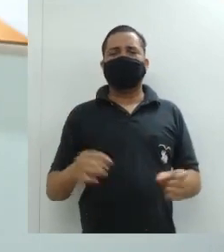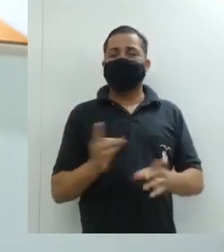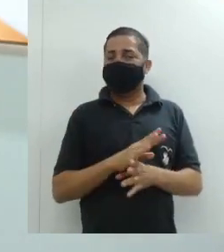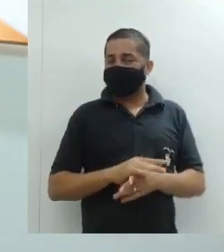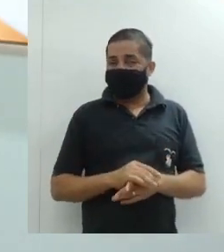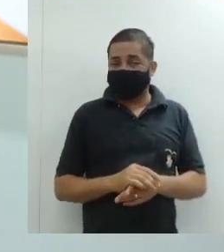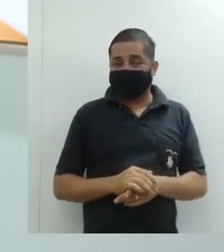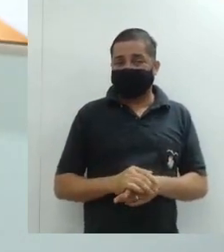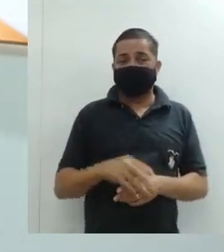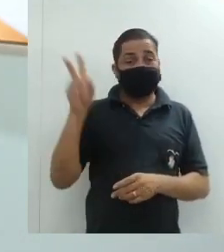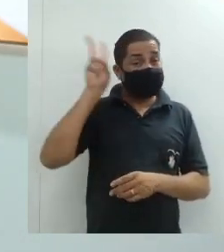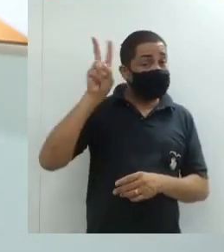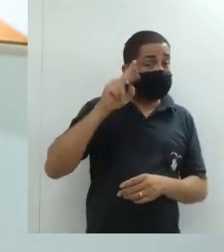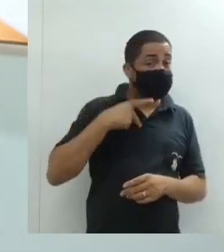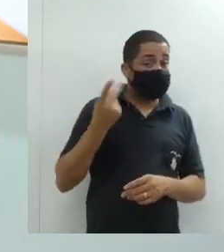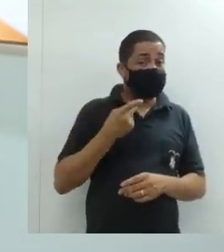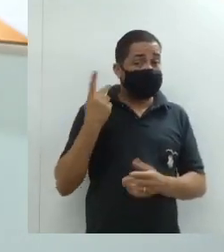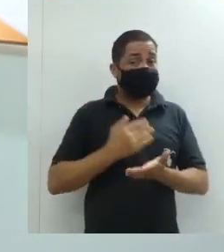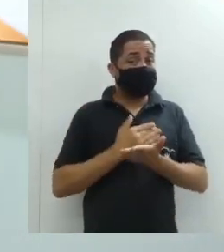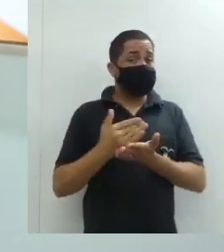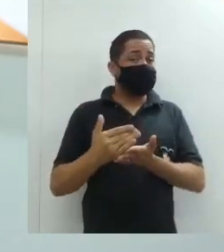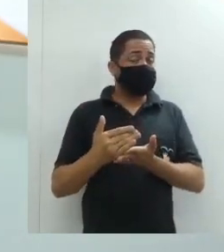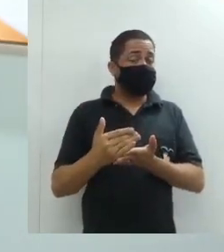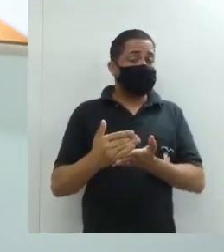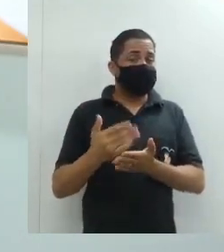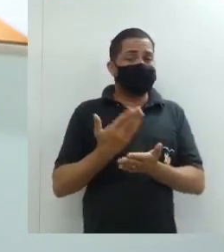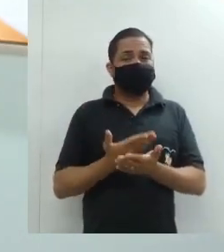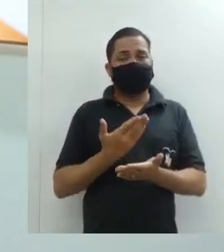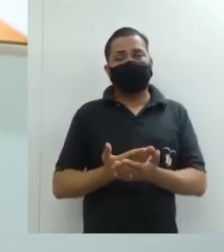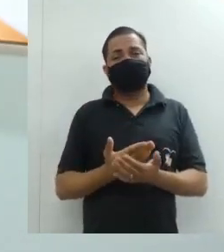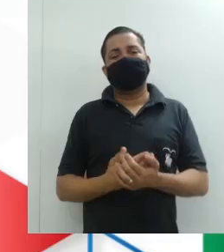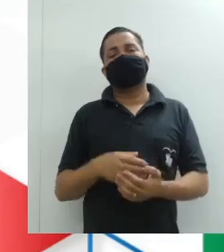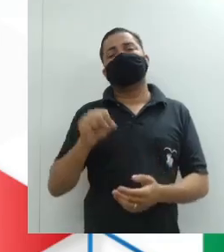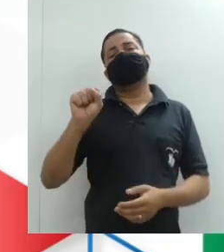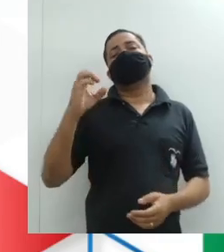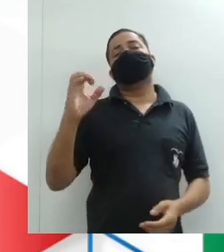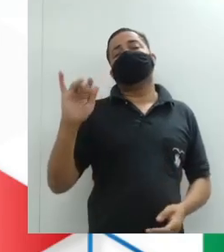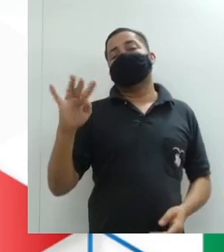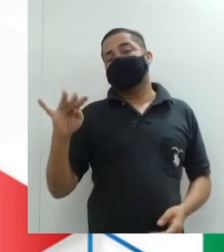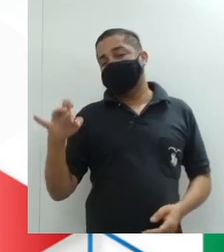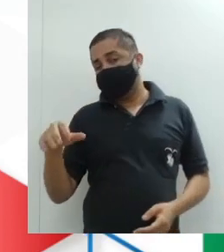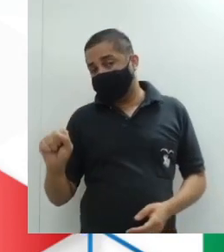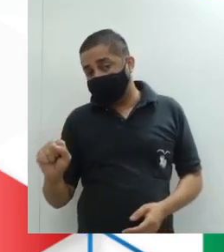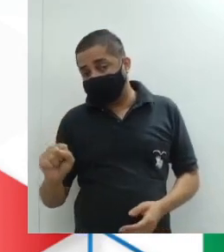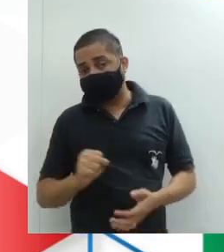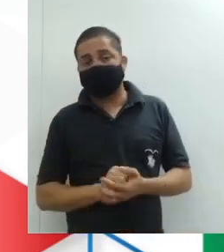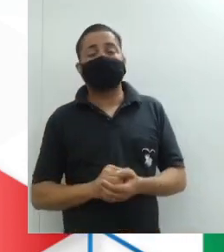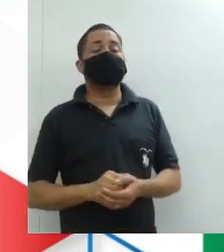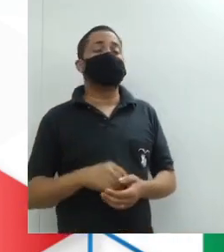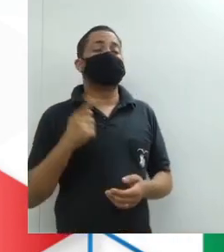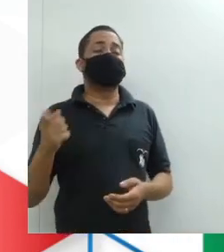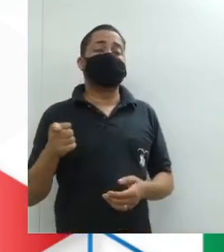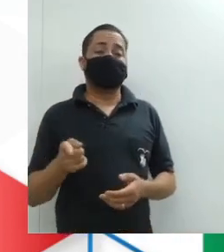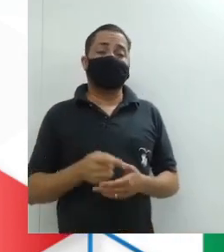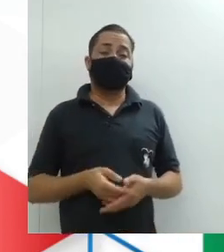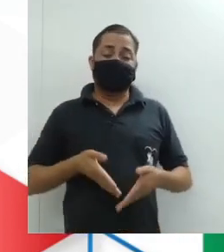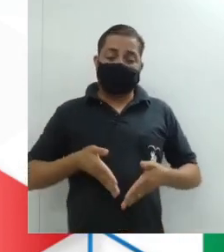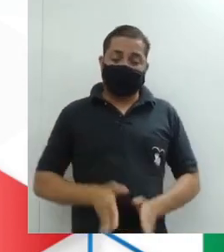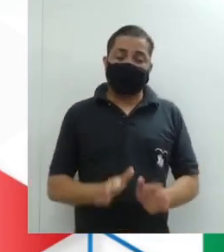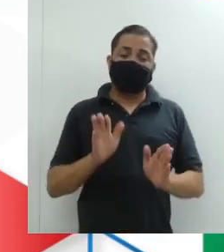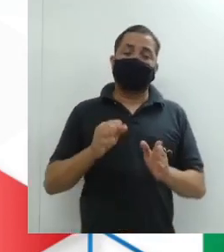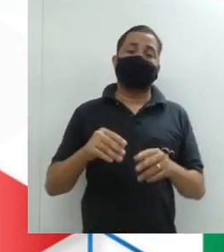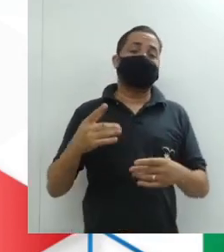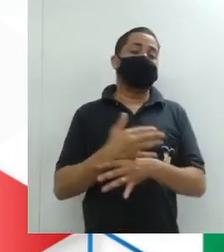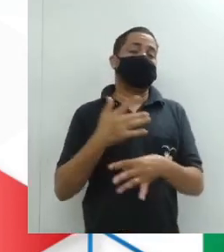quando eu falei a vocês no início da aula sobre Sócrates? Veja mais um pouco sobre ele. Vamos ver aqui. Ele nasceu em Atenas, como nós